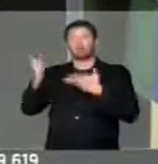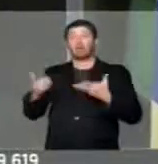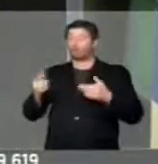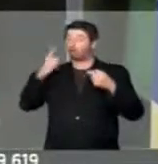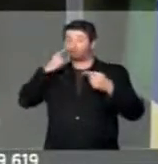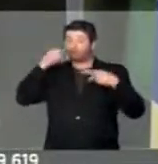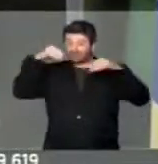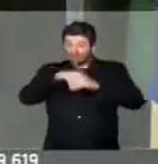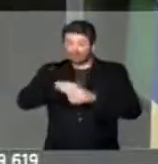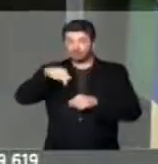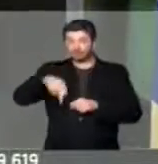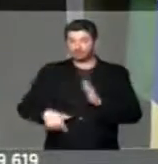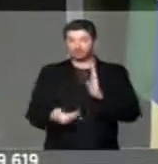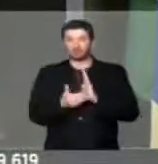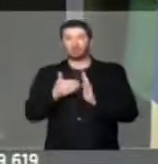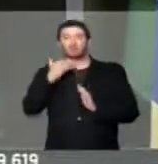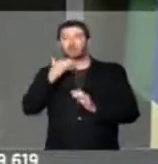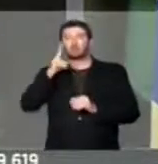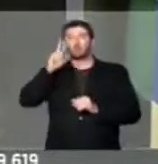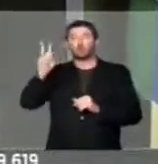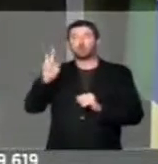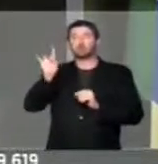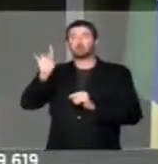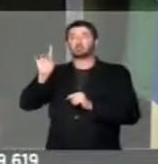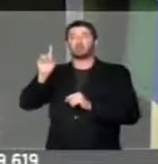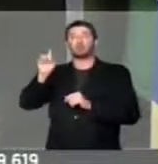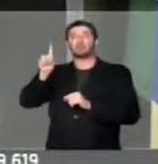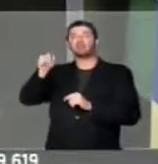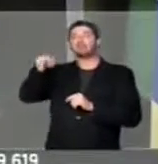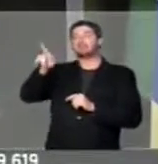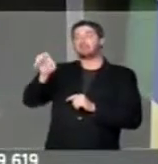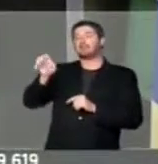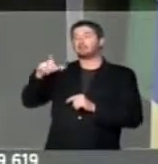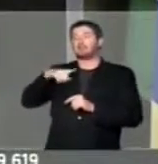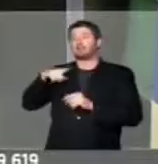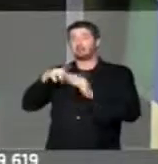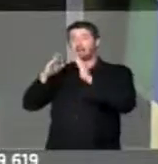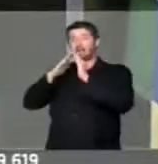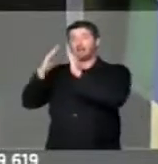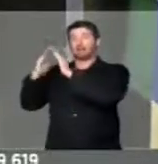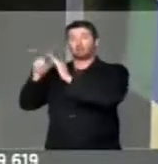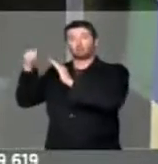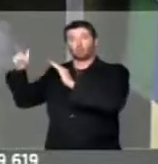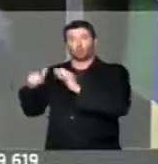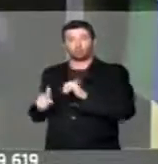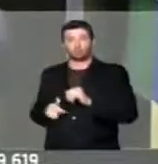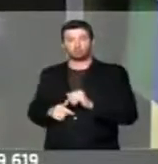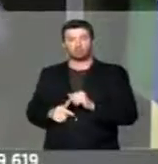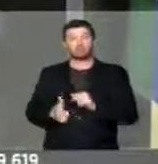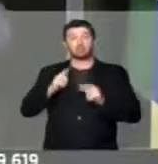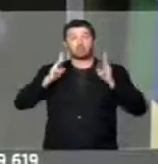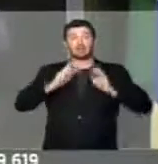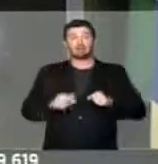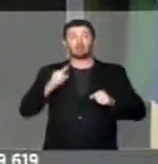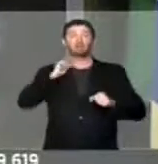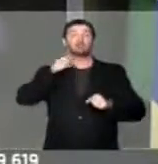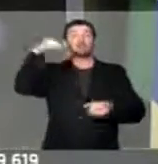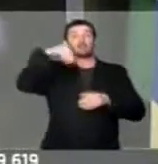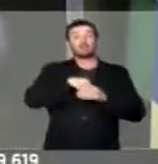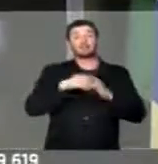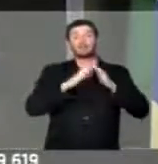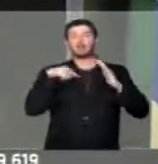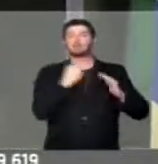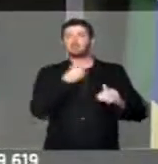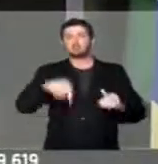casa não adianta olhar só o foco de dengue que está na casa do meu vizinho não notem que passa um jeito na